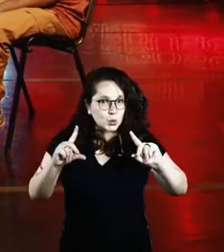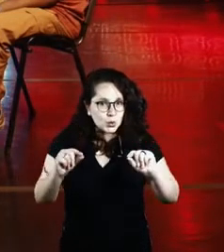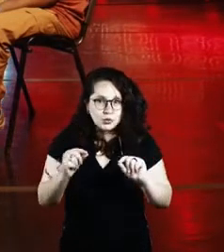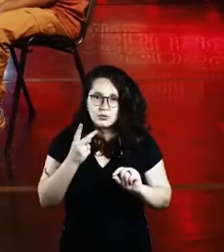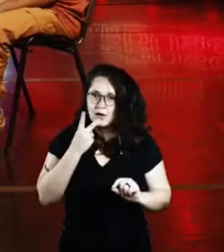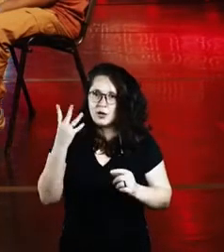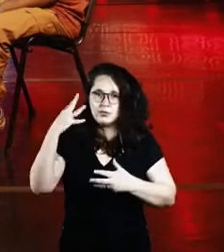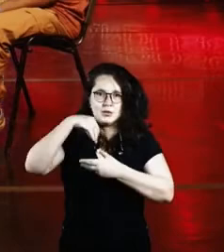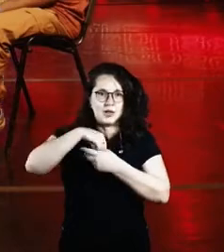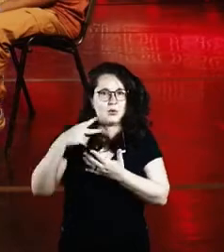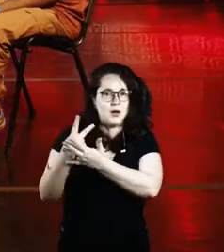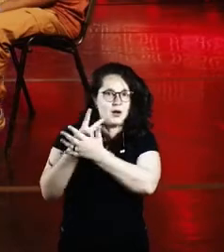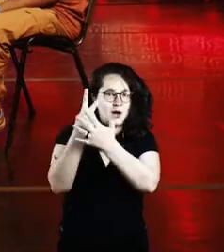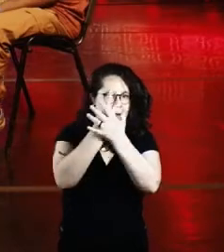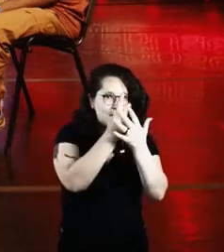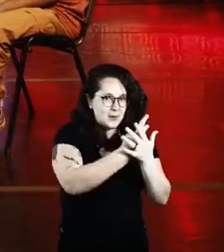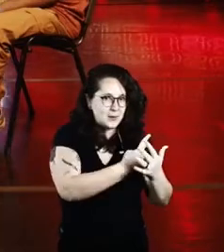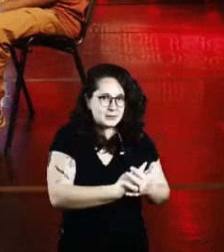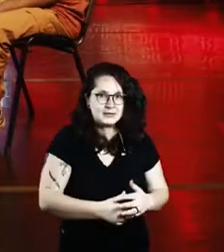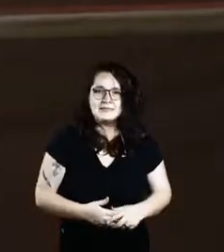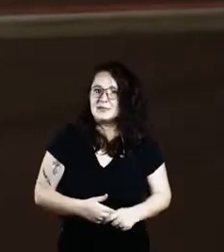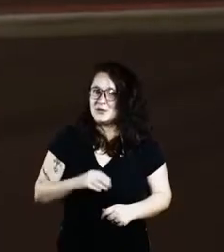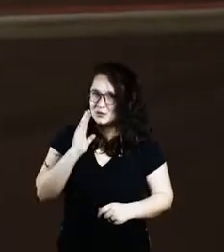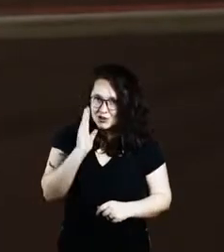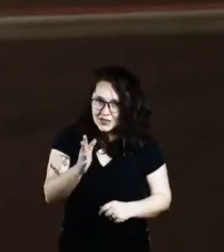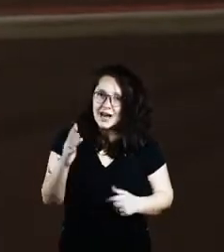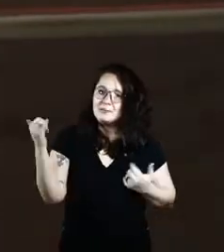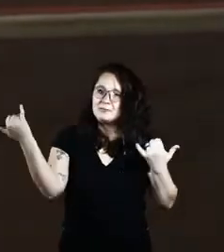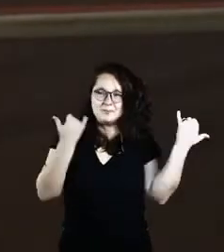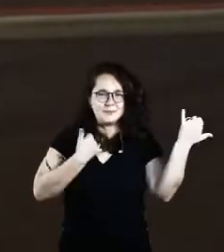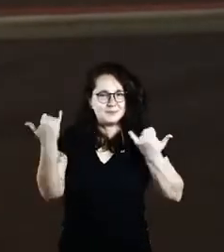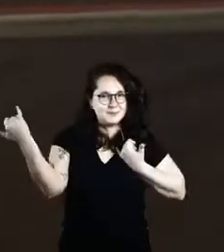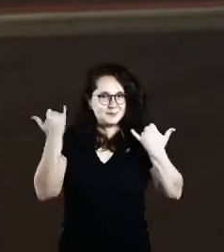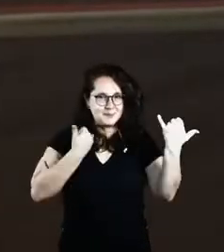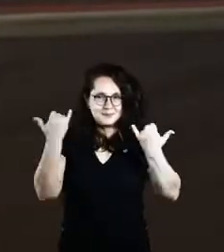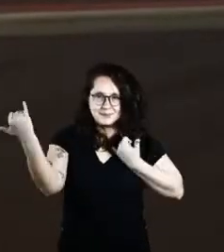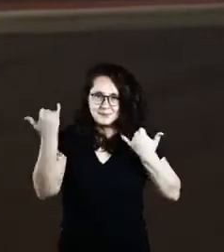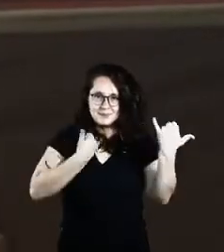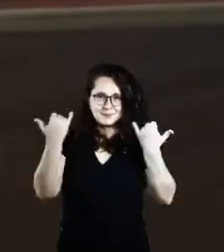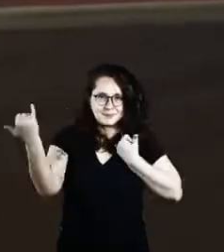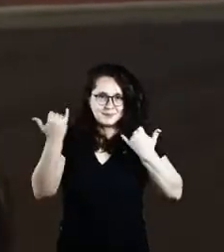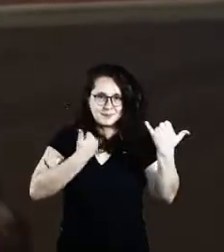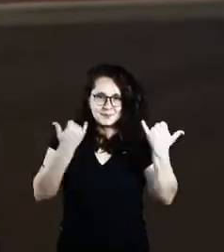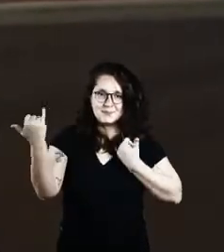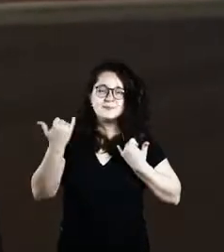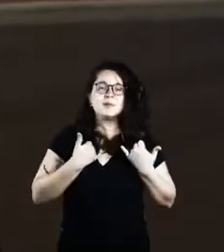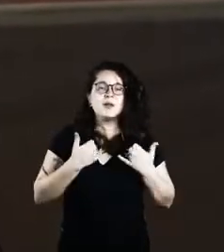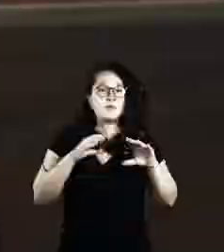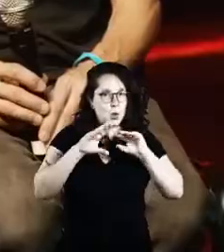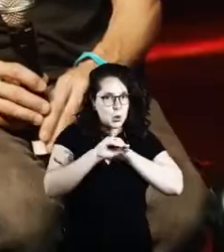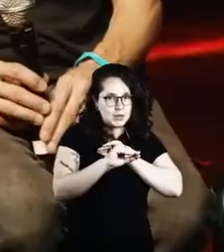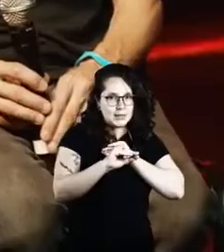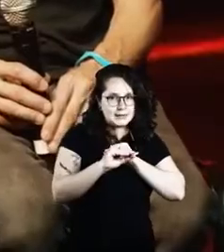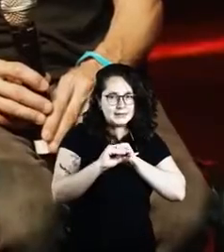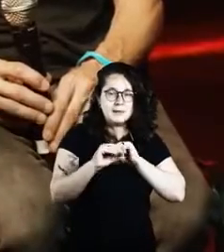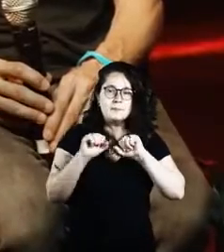Sim, né, sim. Eu já escutei, meu... Não nossa, cortando o que você está falando? Não, vai, pô.